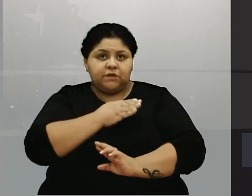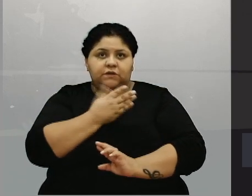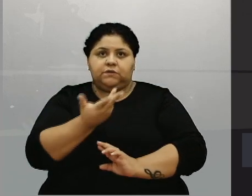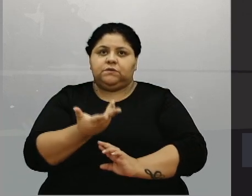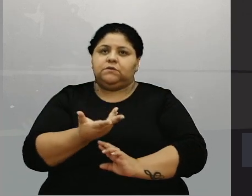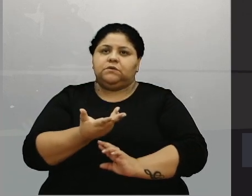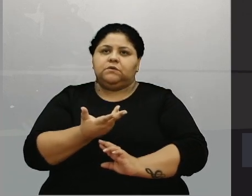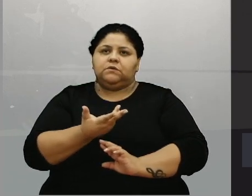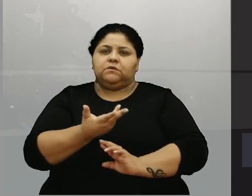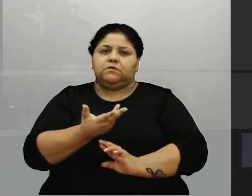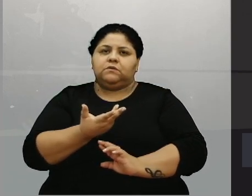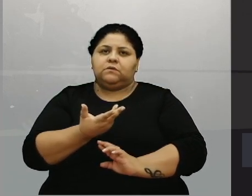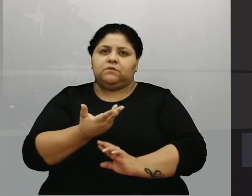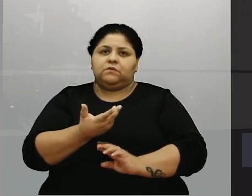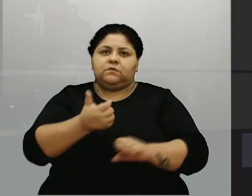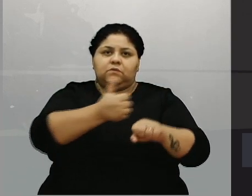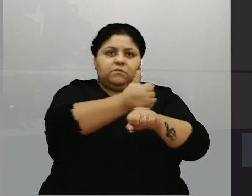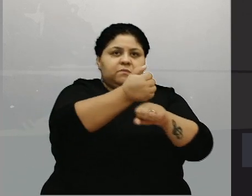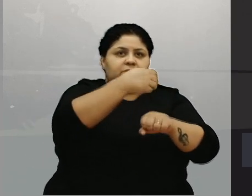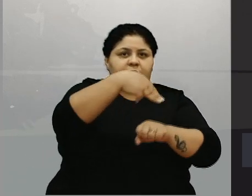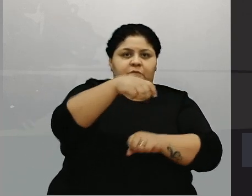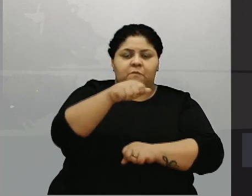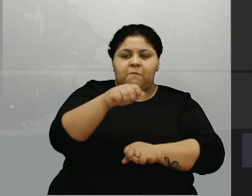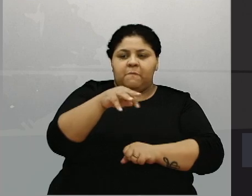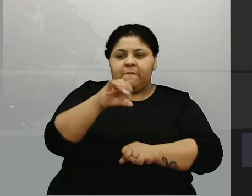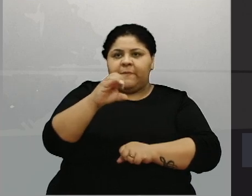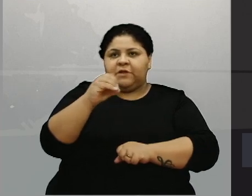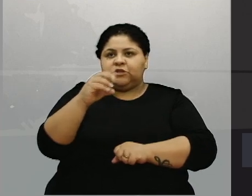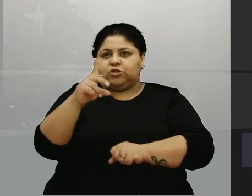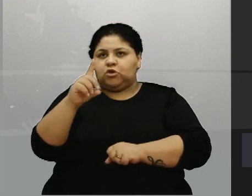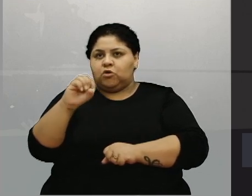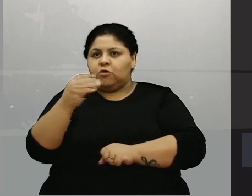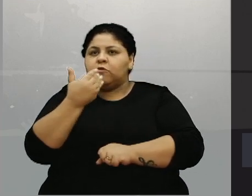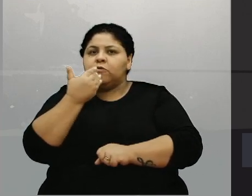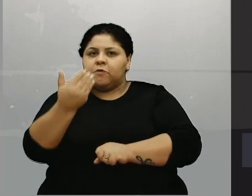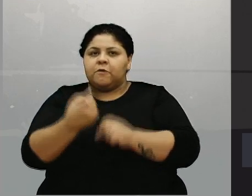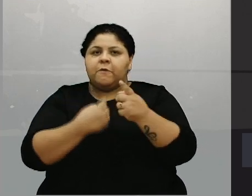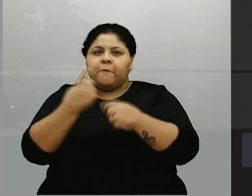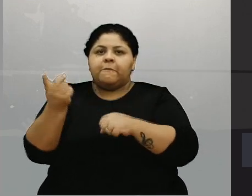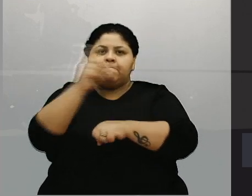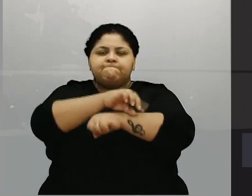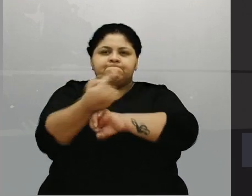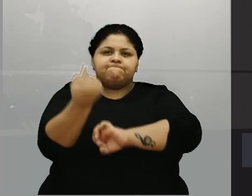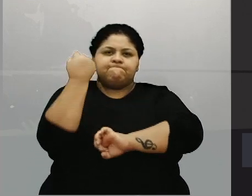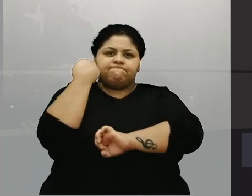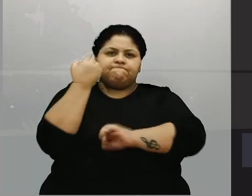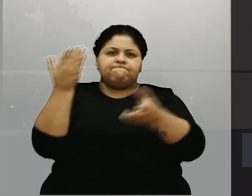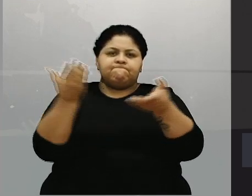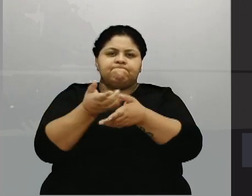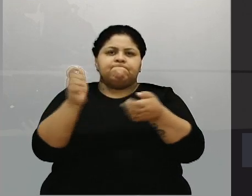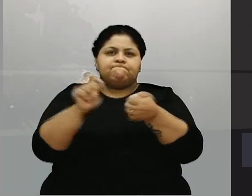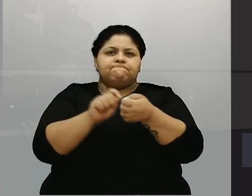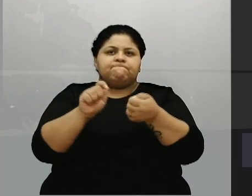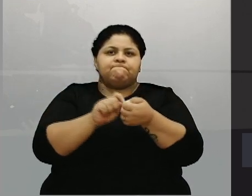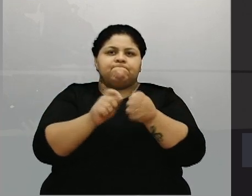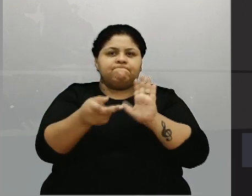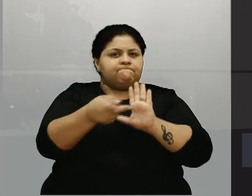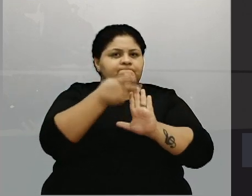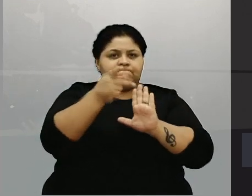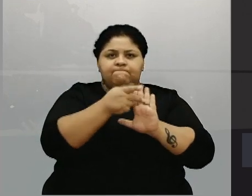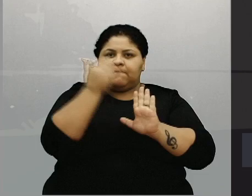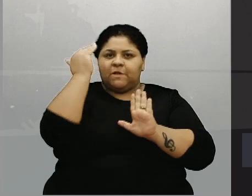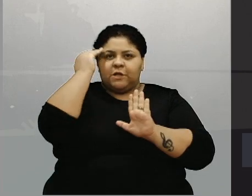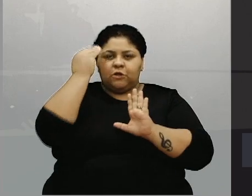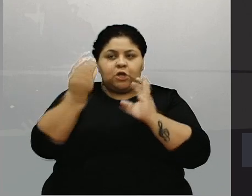urgente. O pessoal do Machoda nos pediu aí alguns dias atrás, a gente já fez os protocolos, não sei quando